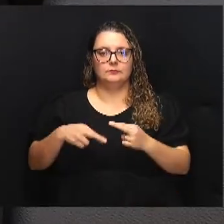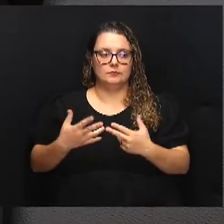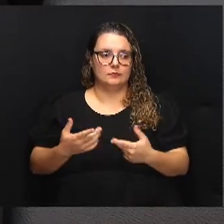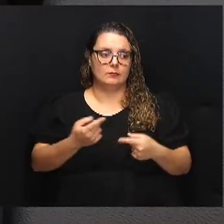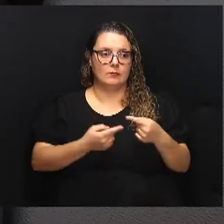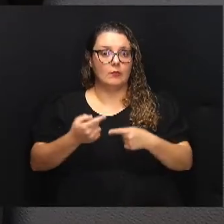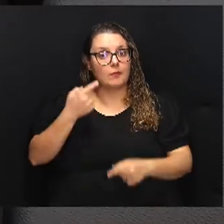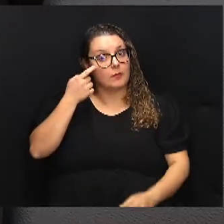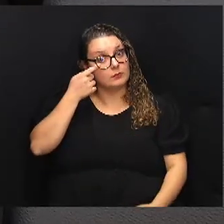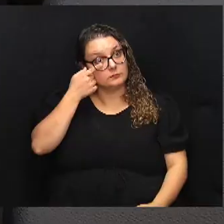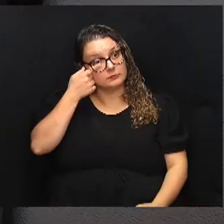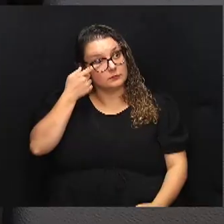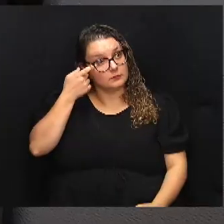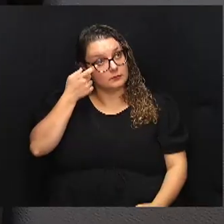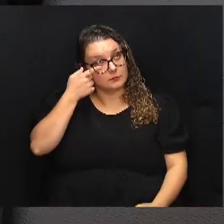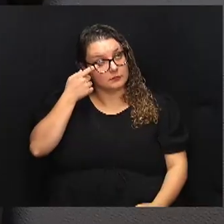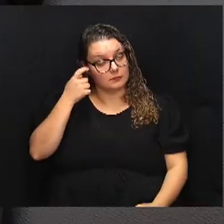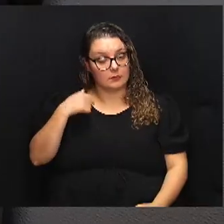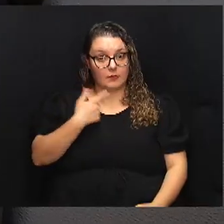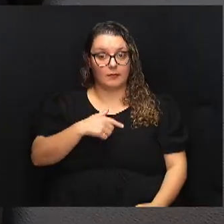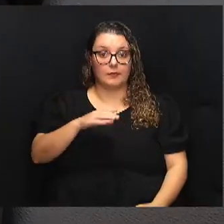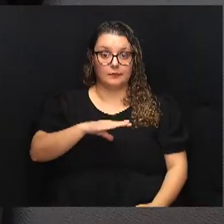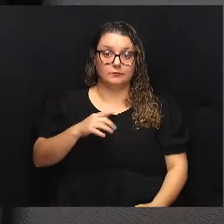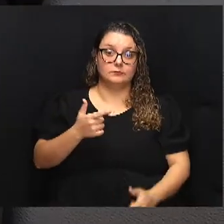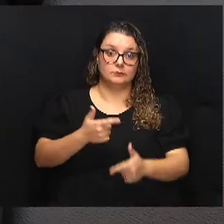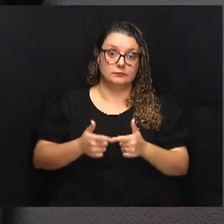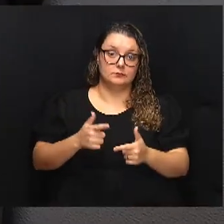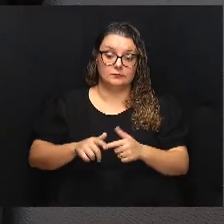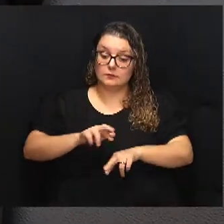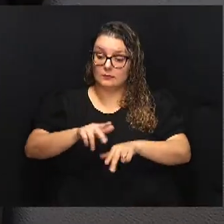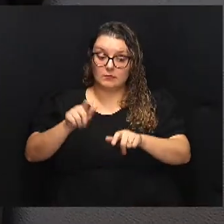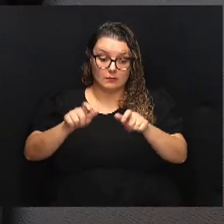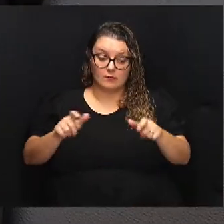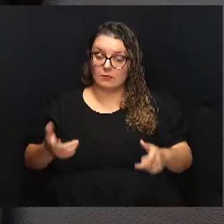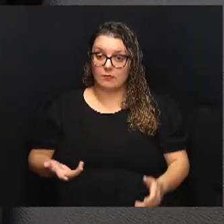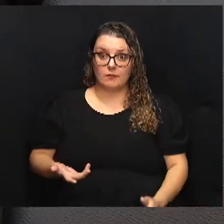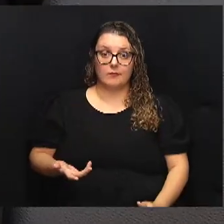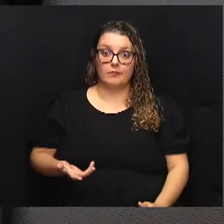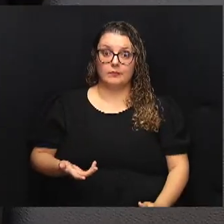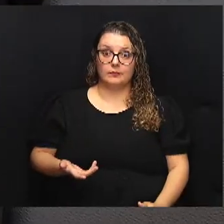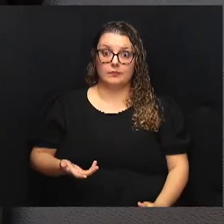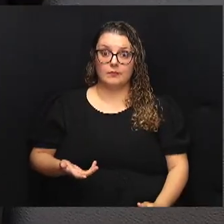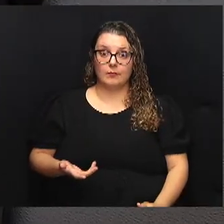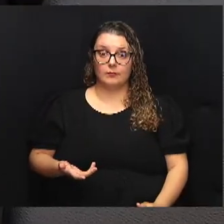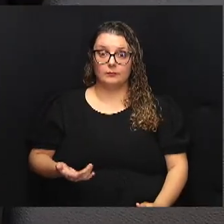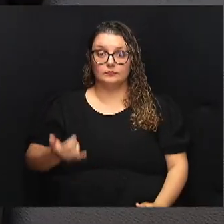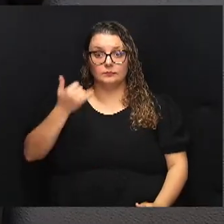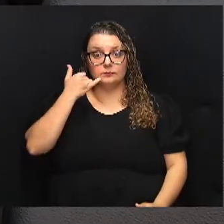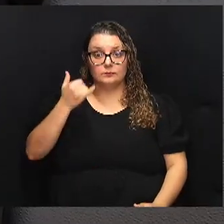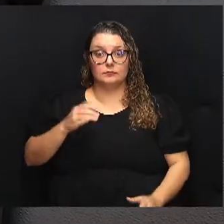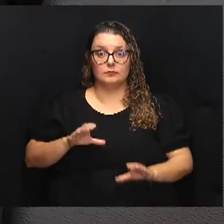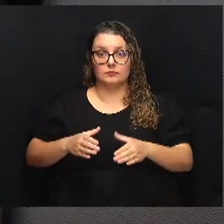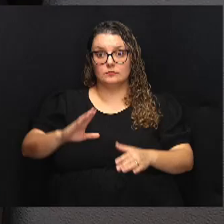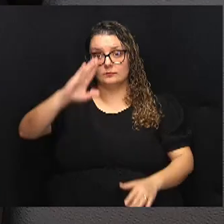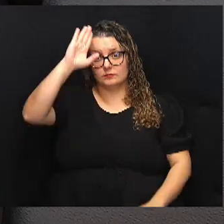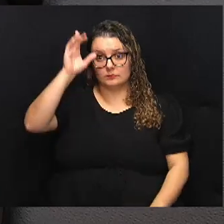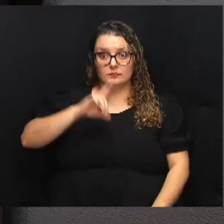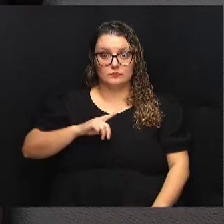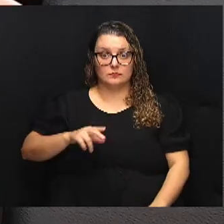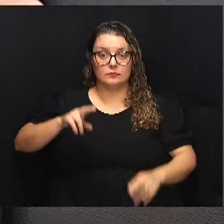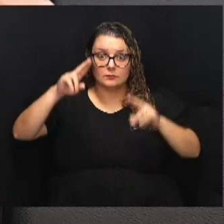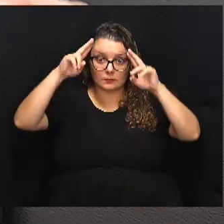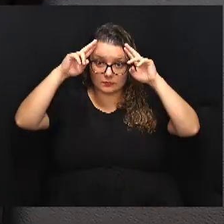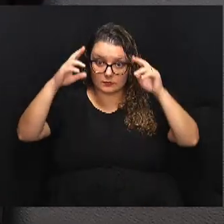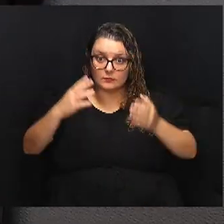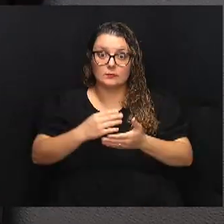debatida bem a fundo. No nosso município nós estamos com um problema lá. Muitas pessoas ligam para o corpo de bombeiro, tem um pitbull aqui, recolhe,